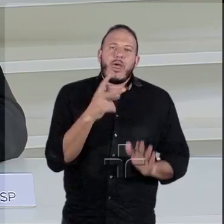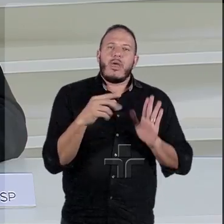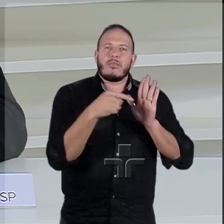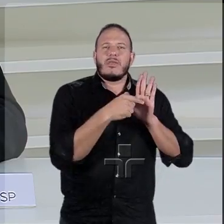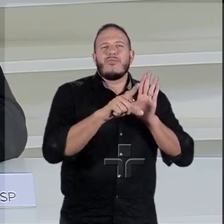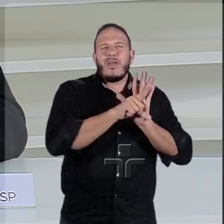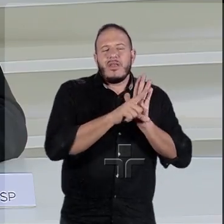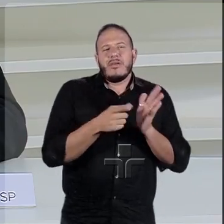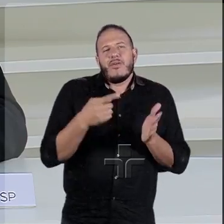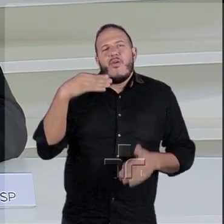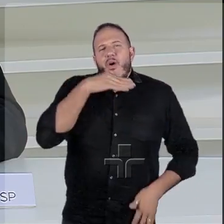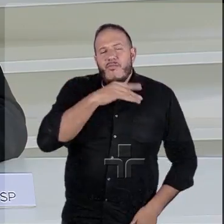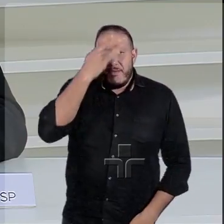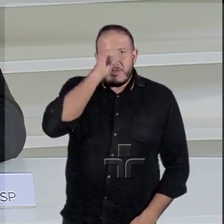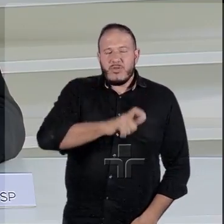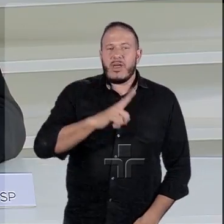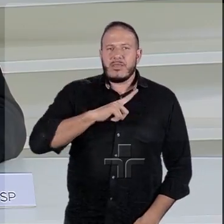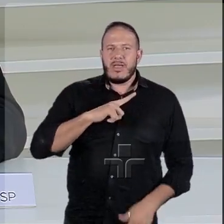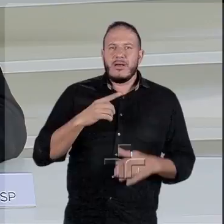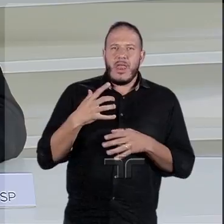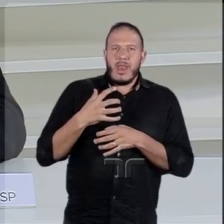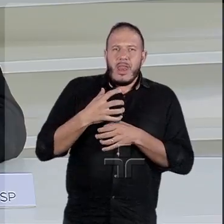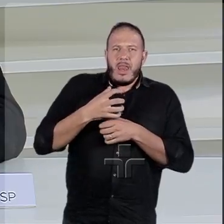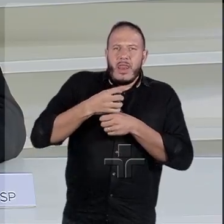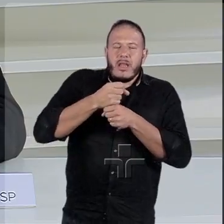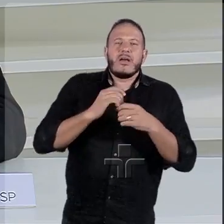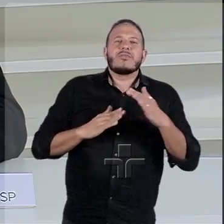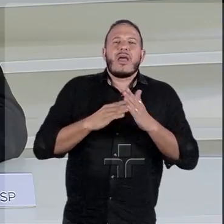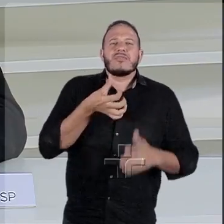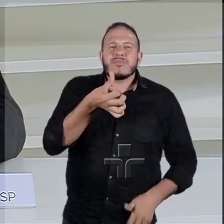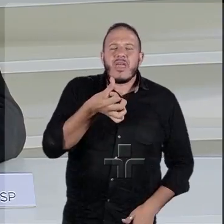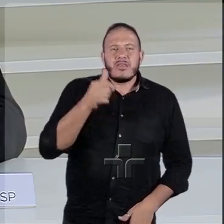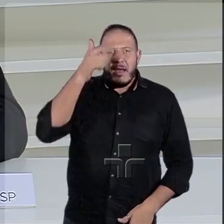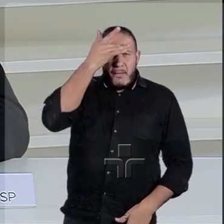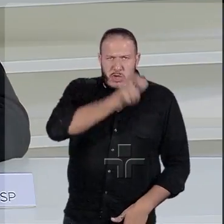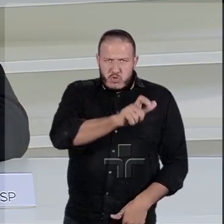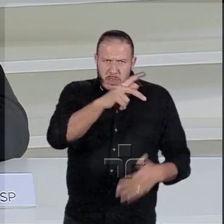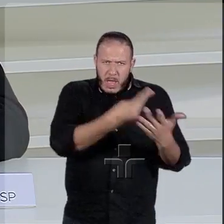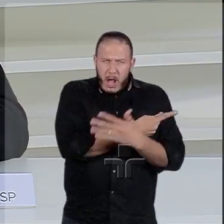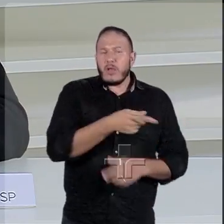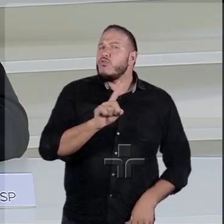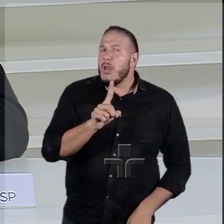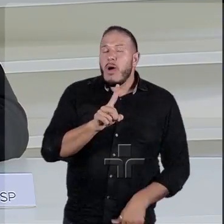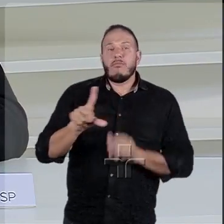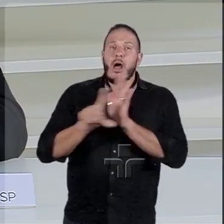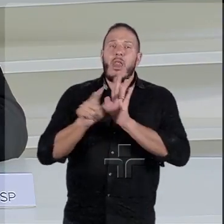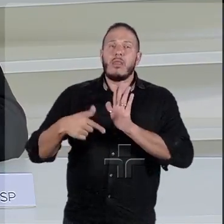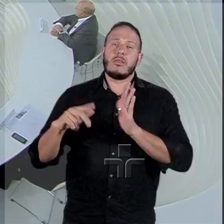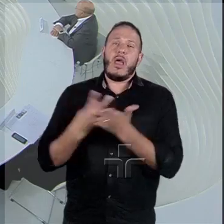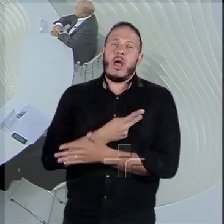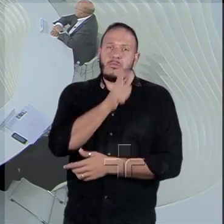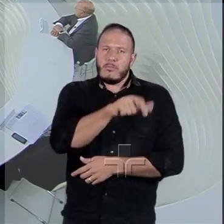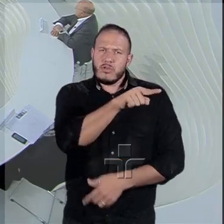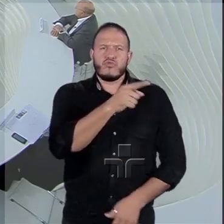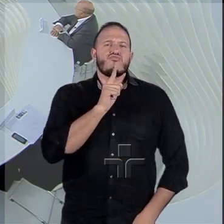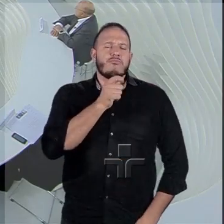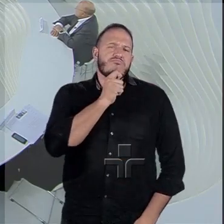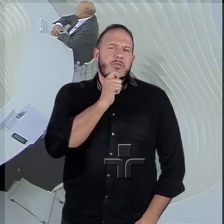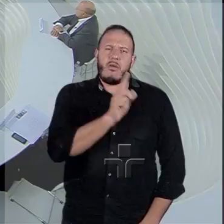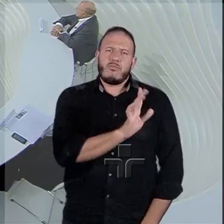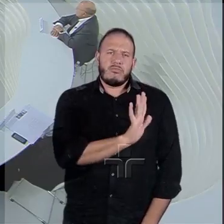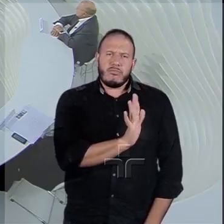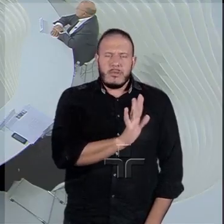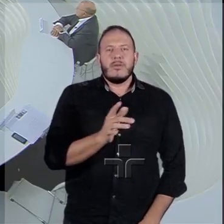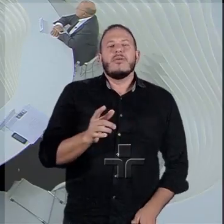acumula esses benefícios, ele não está errado. Quem está errado é a lei. Então tem que mudar a lei. Inclui os militares também, não é, Paulo? Inclui as